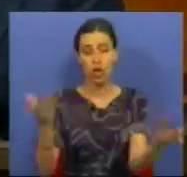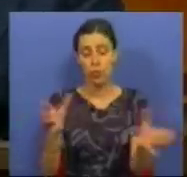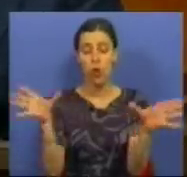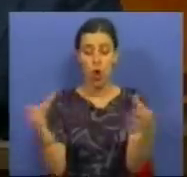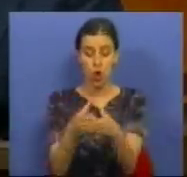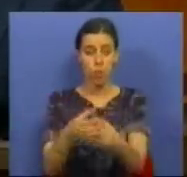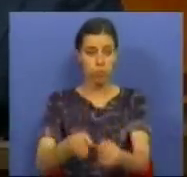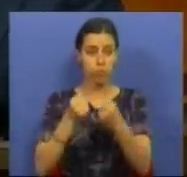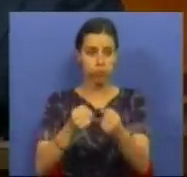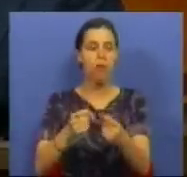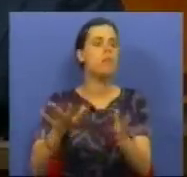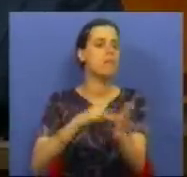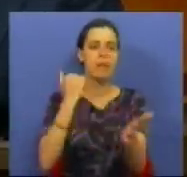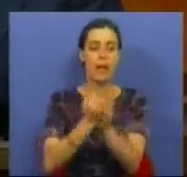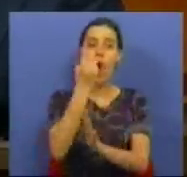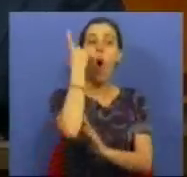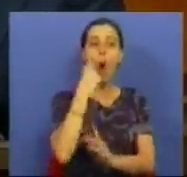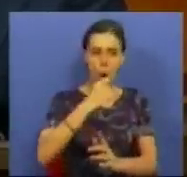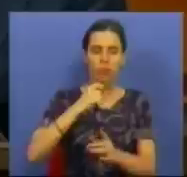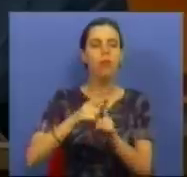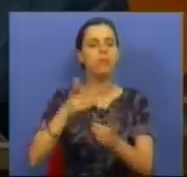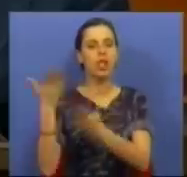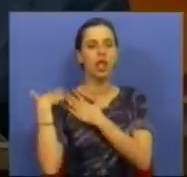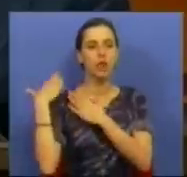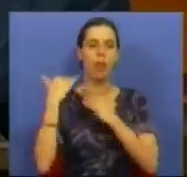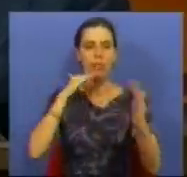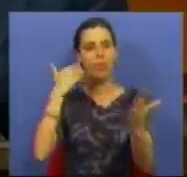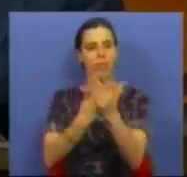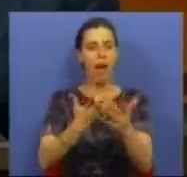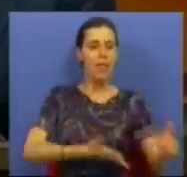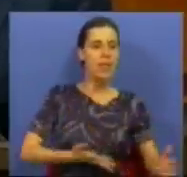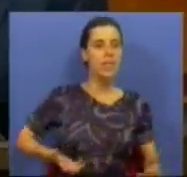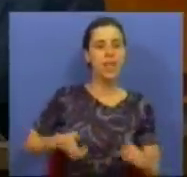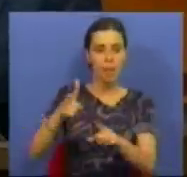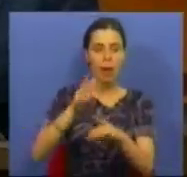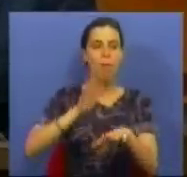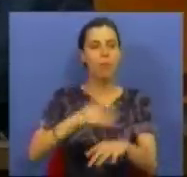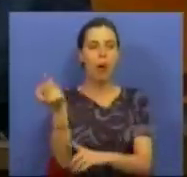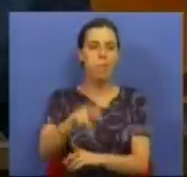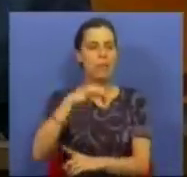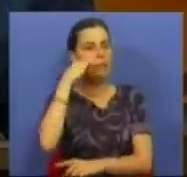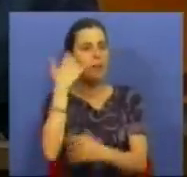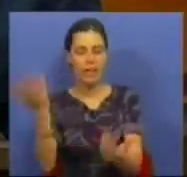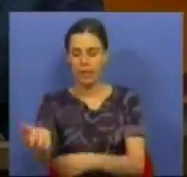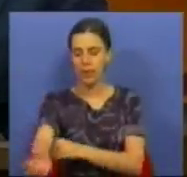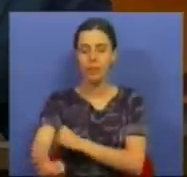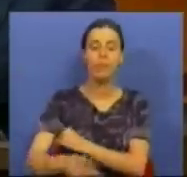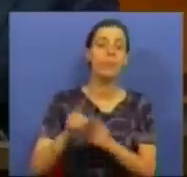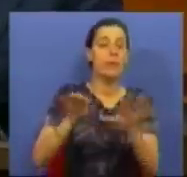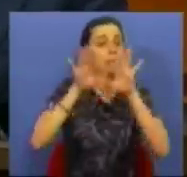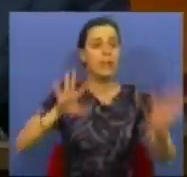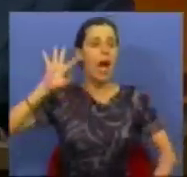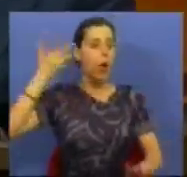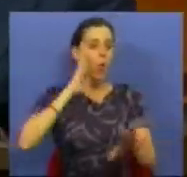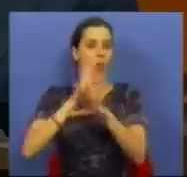Bloco Central abraçou-se ontem para responsabilizar os desempregados pela crise. Como tem acontecido